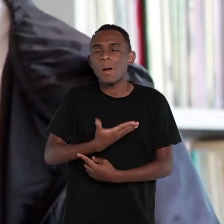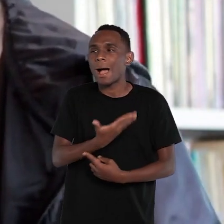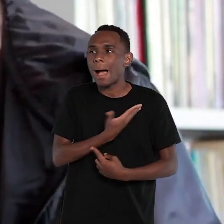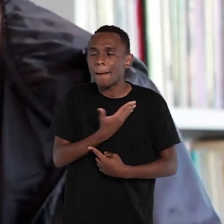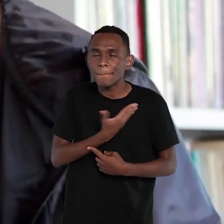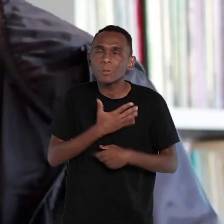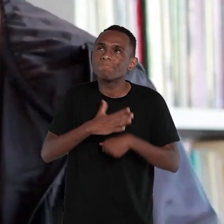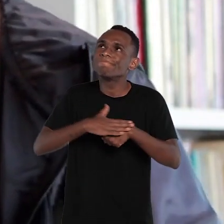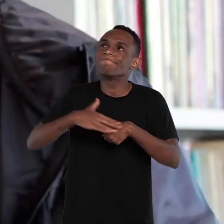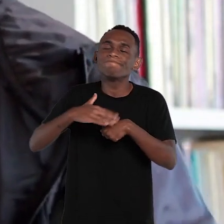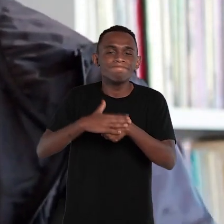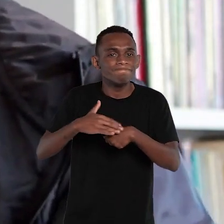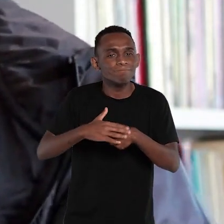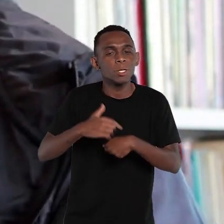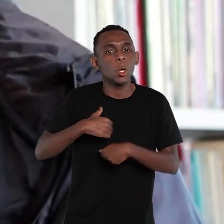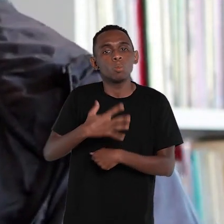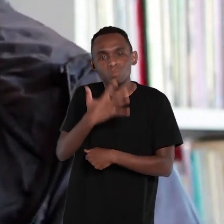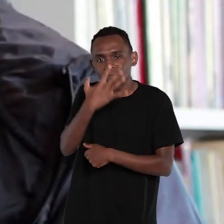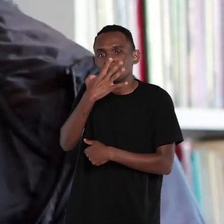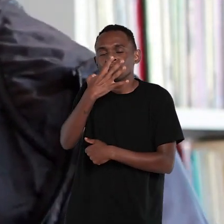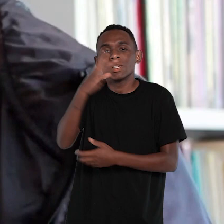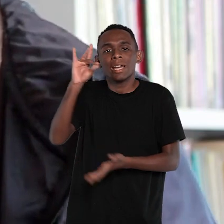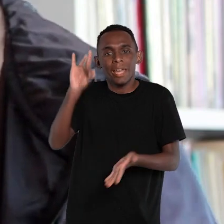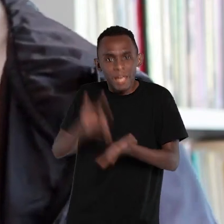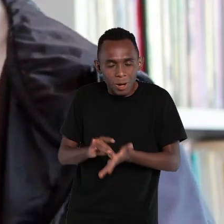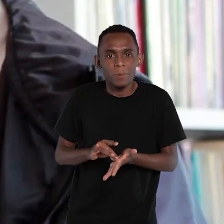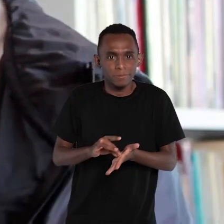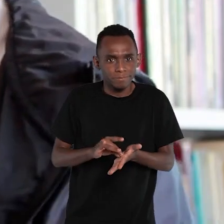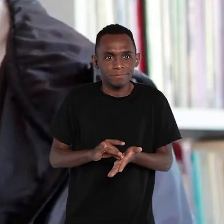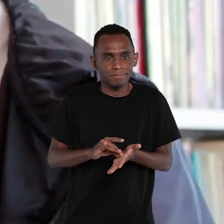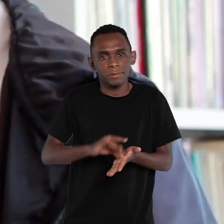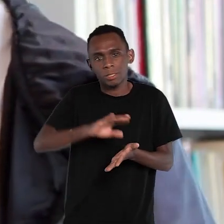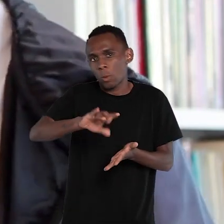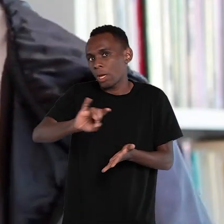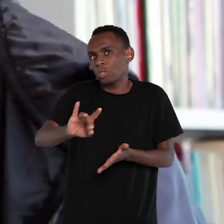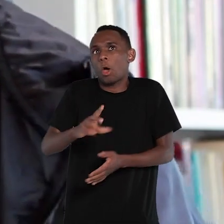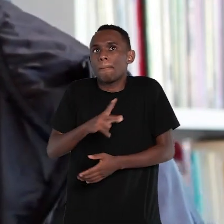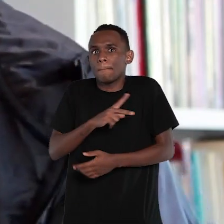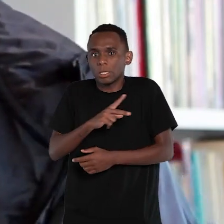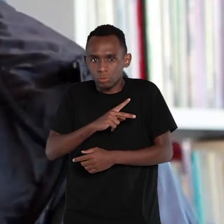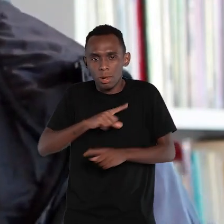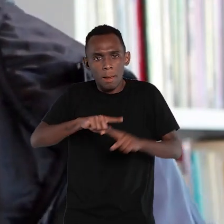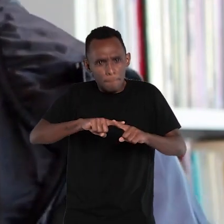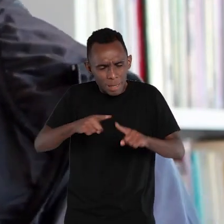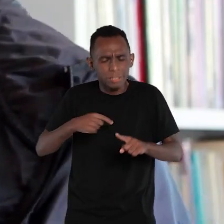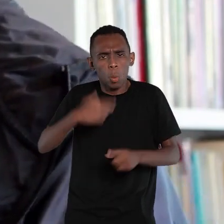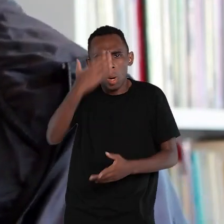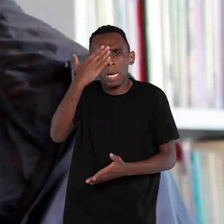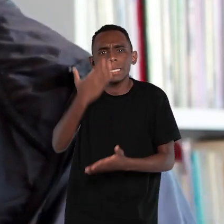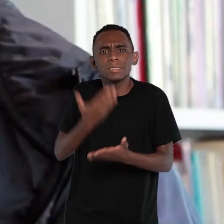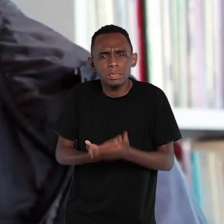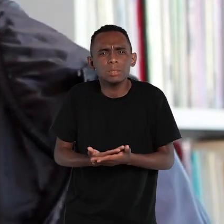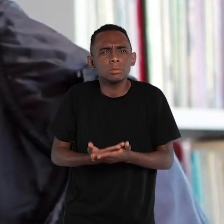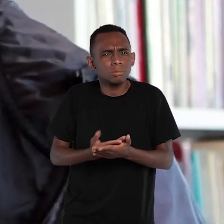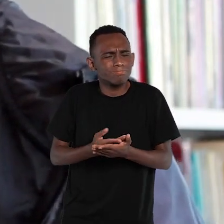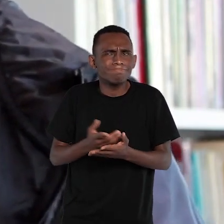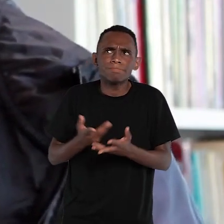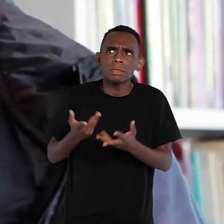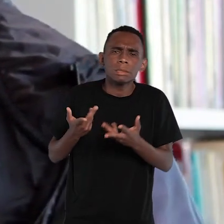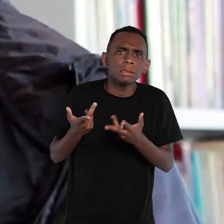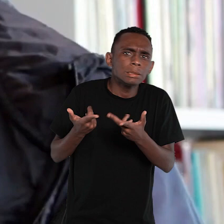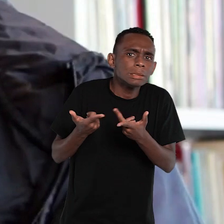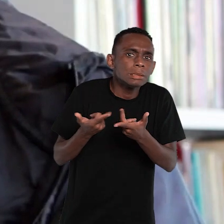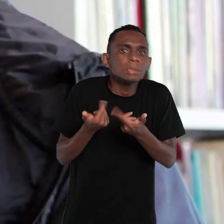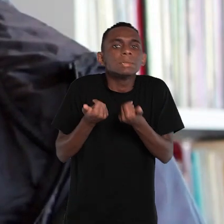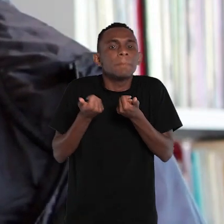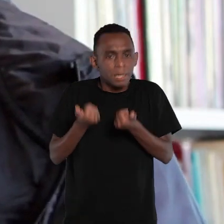amigo querido, uma pessoa que eu admiro demais, não só do ponto de vista pessoal, como eu considero um dos